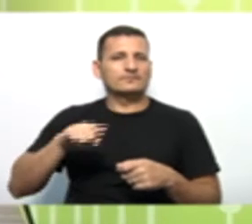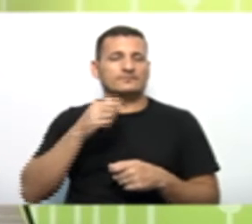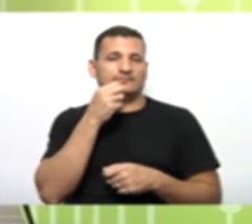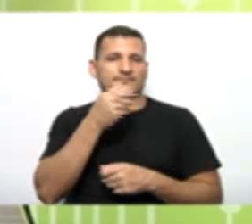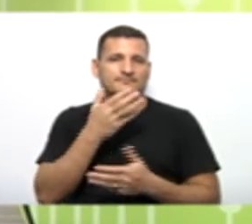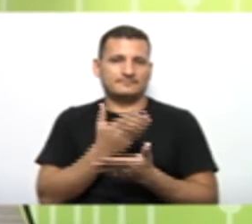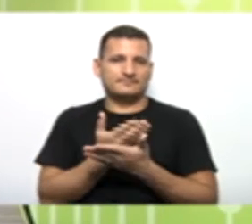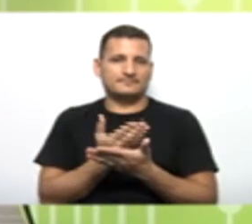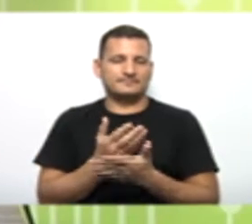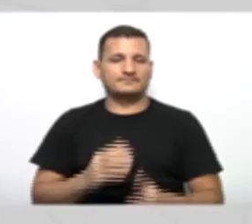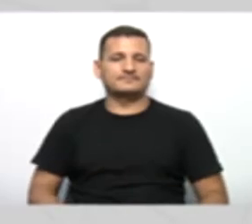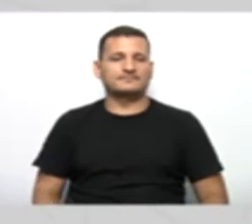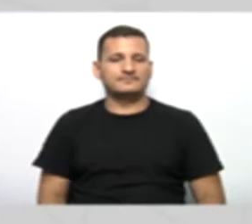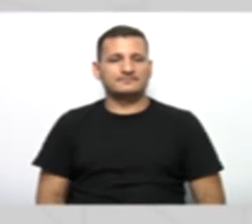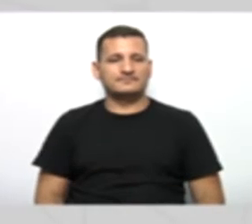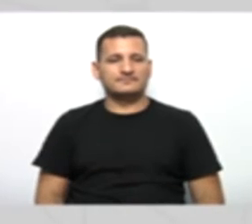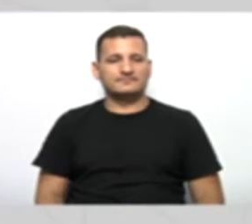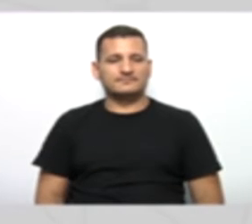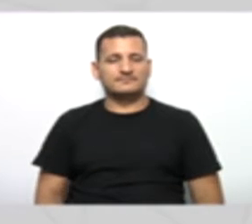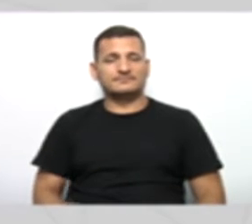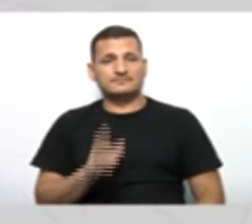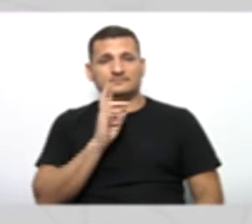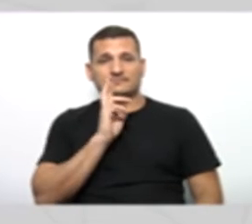aula. A resposta